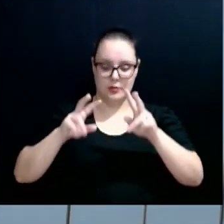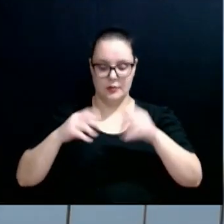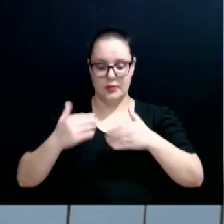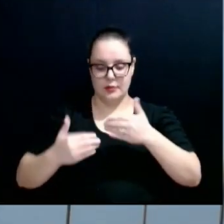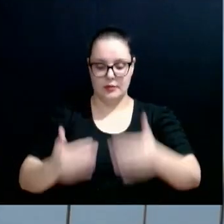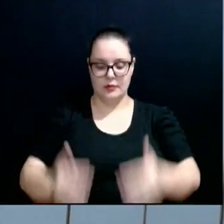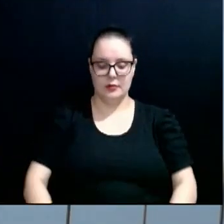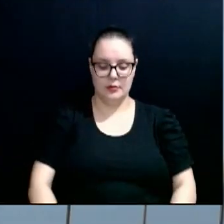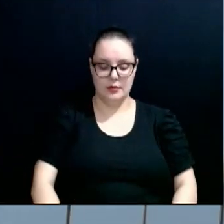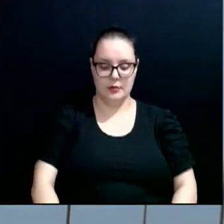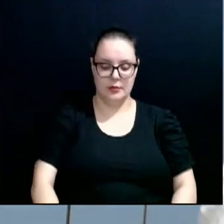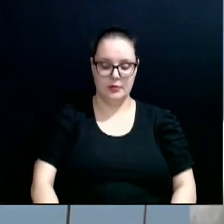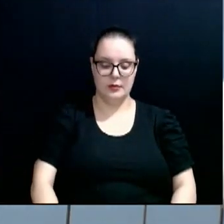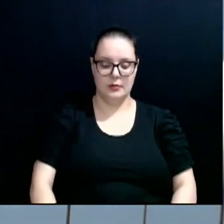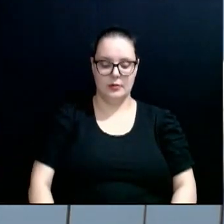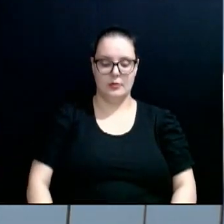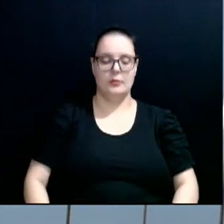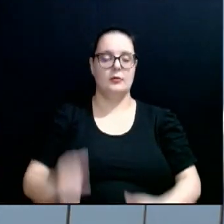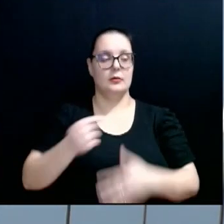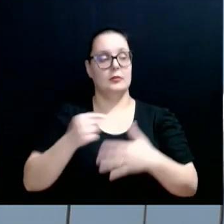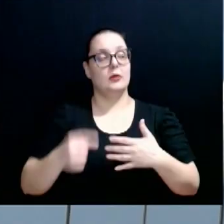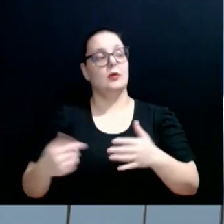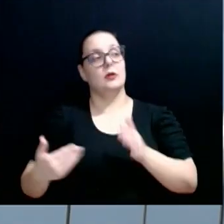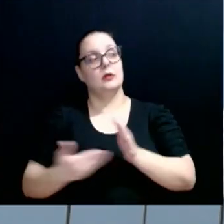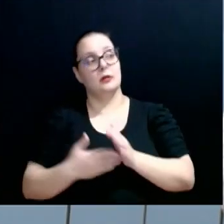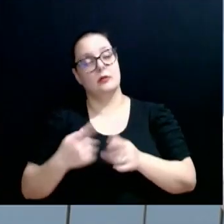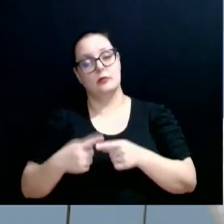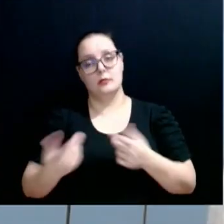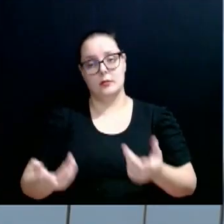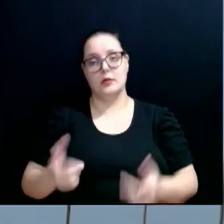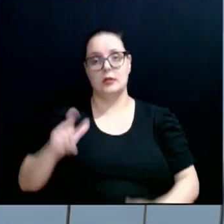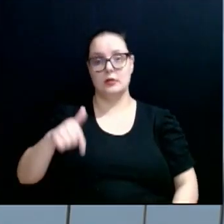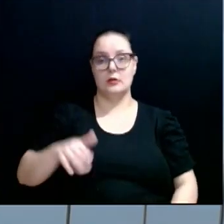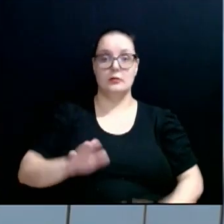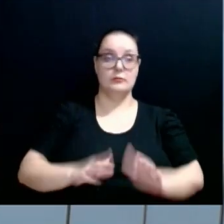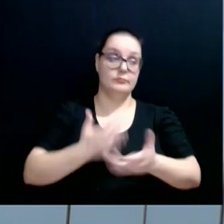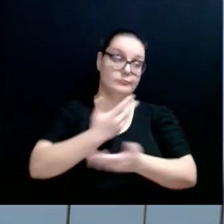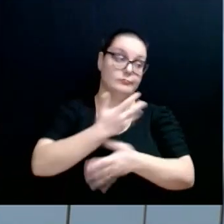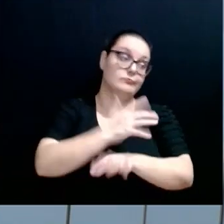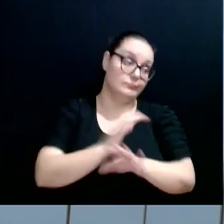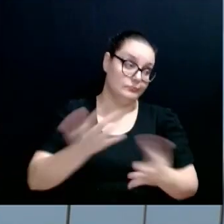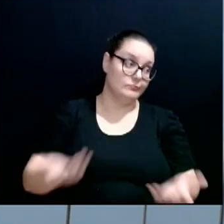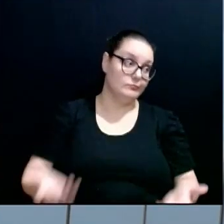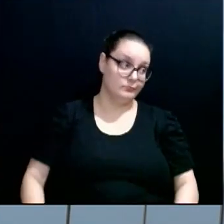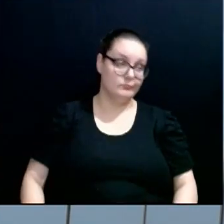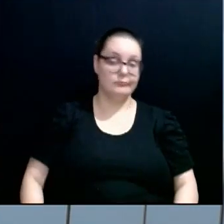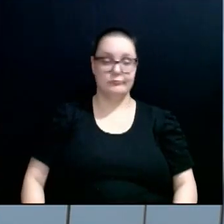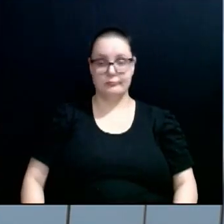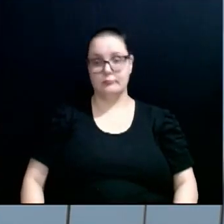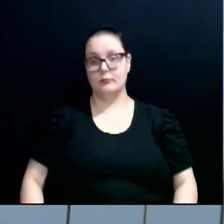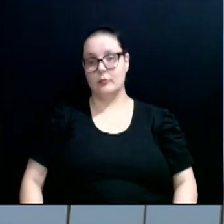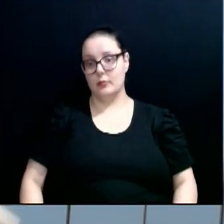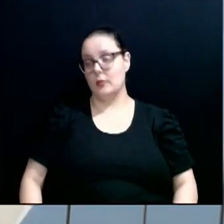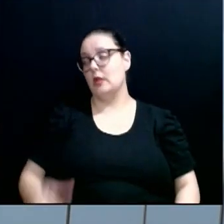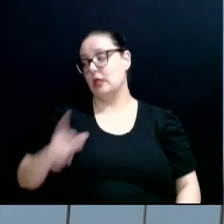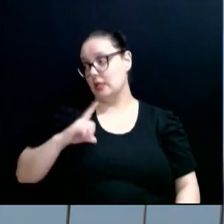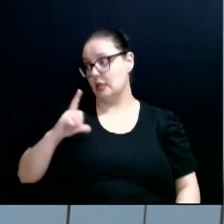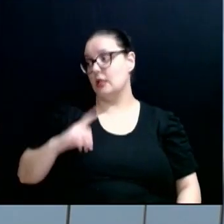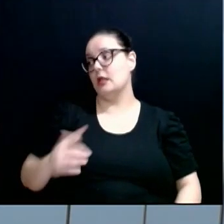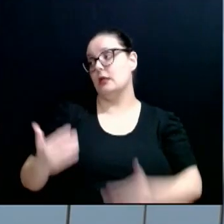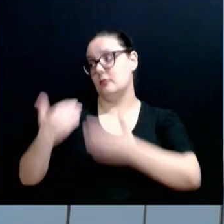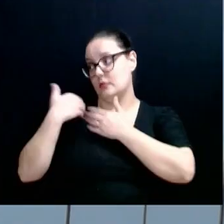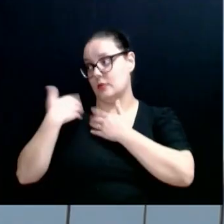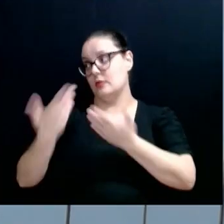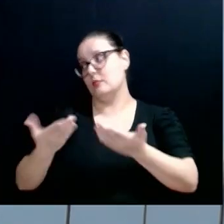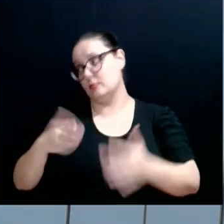Até porque depois da licitação deserta, recai, né, a responsabilidade sobre o município de trazer